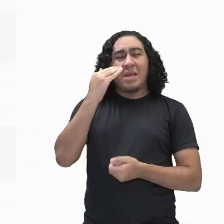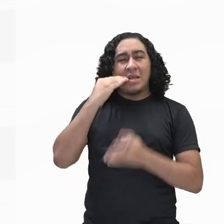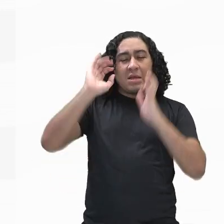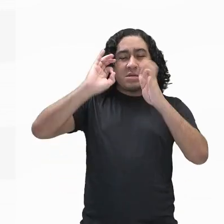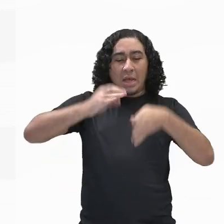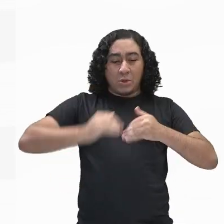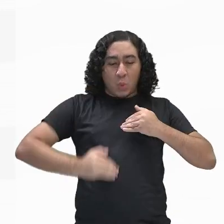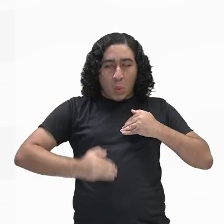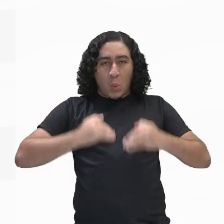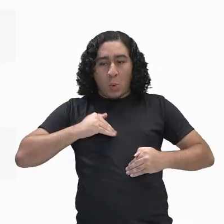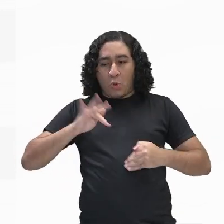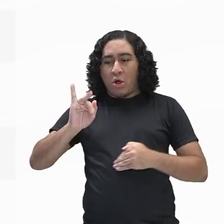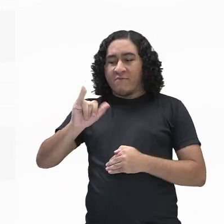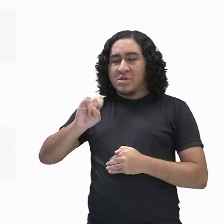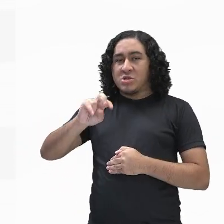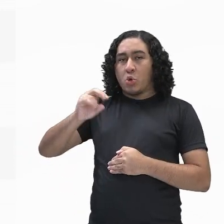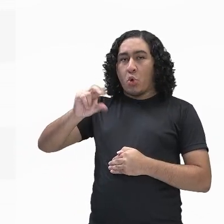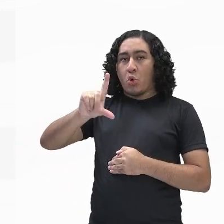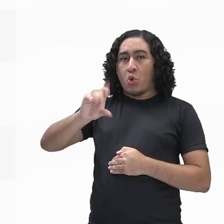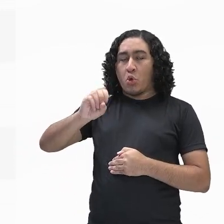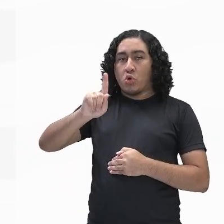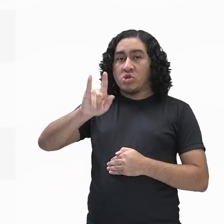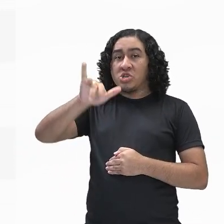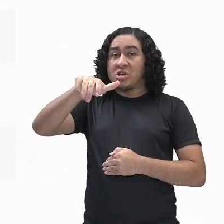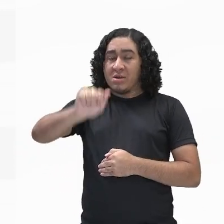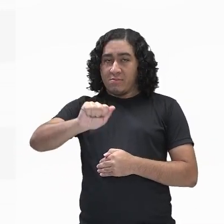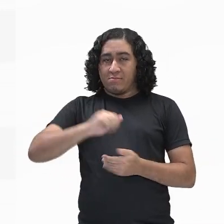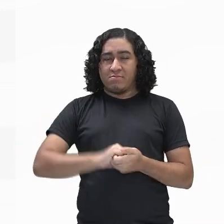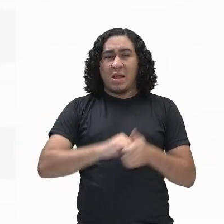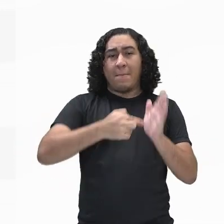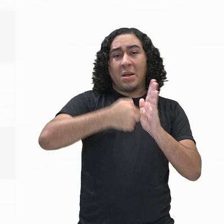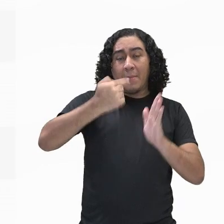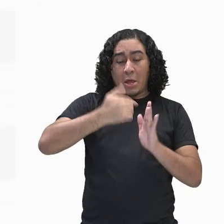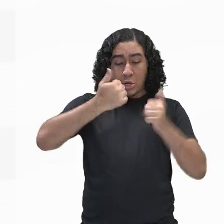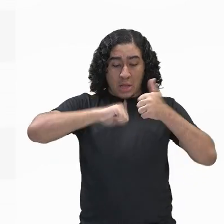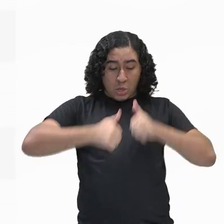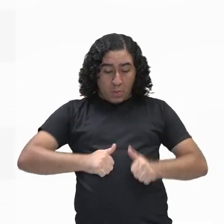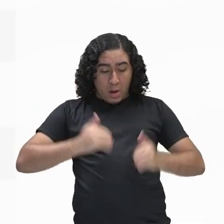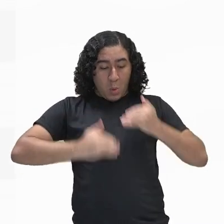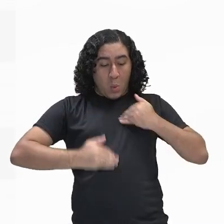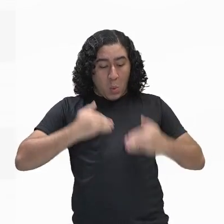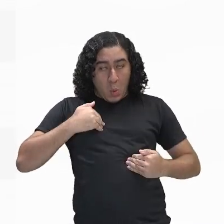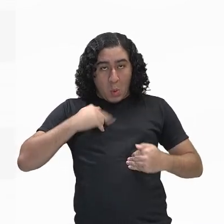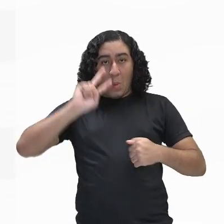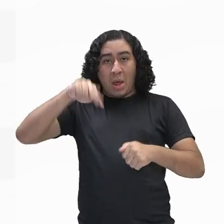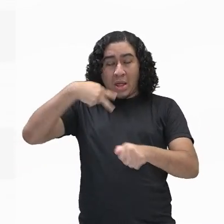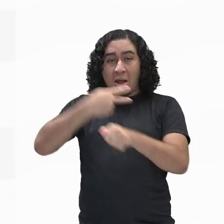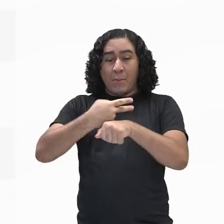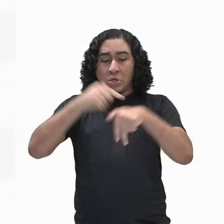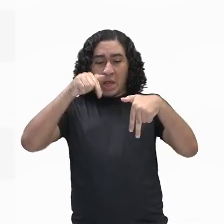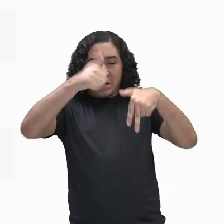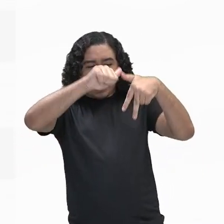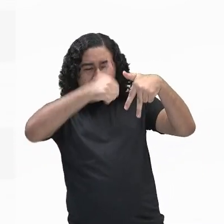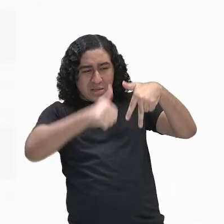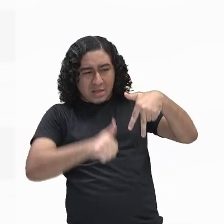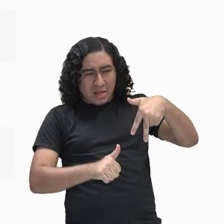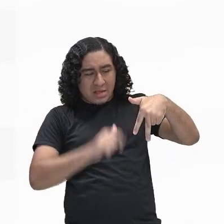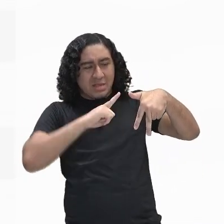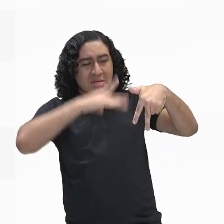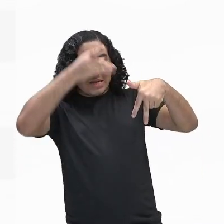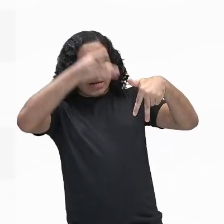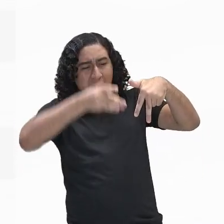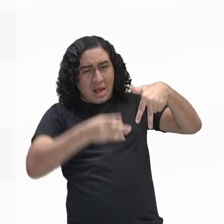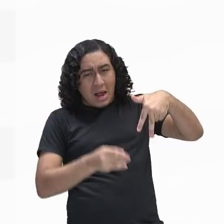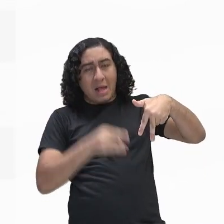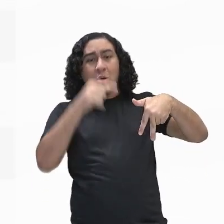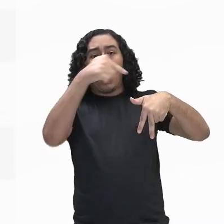fisiologia, né? Primeiro aprendemos a anatomia para poder irmos para a fisiologia, que é uma parte que vai estudar ali detalhadamente